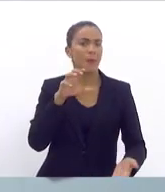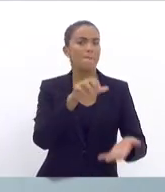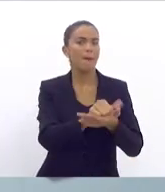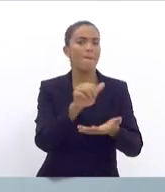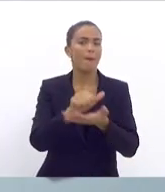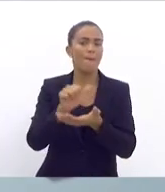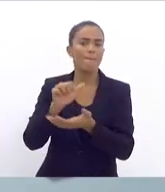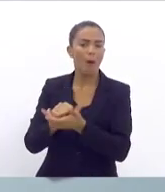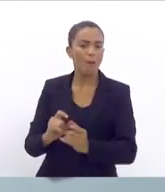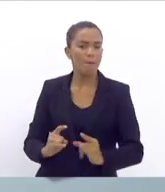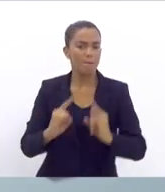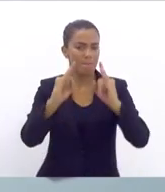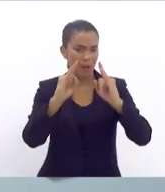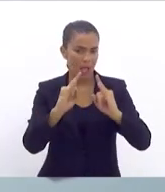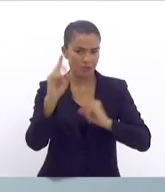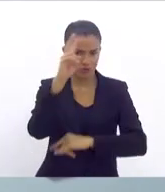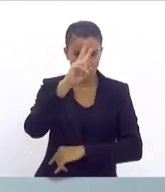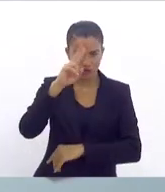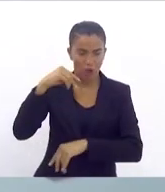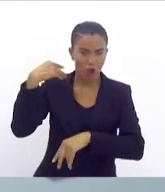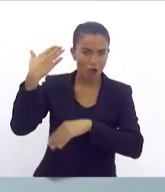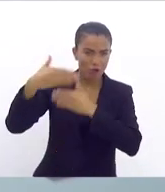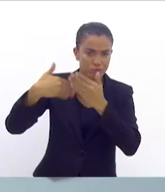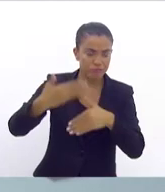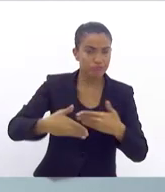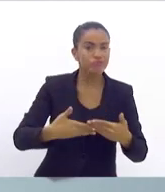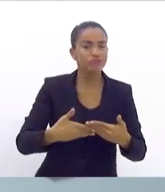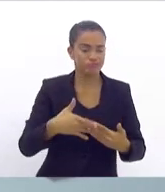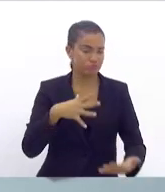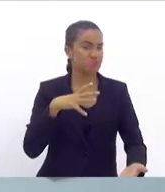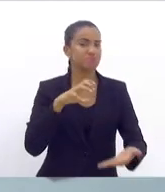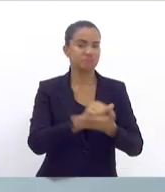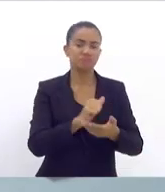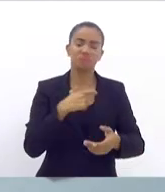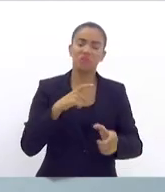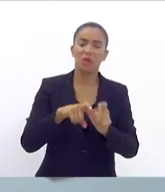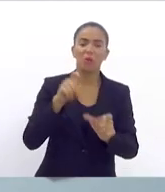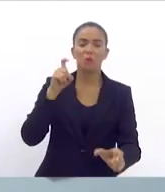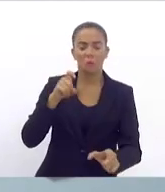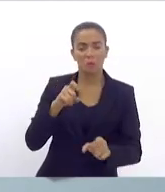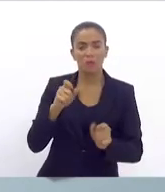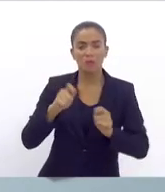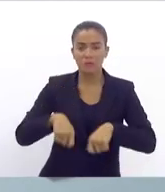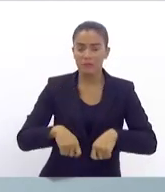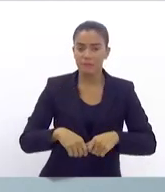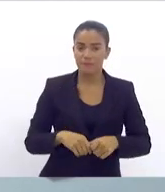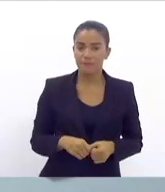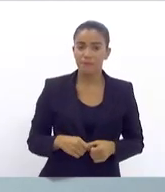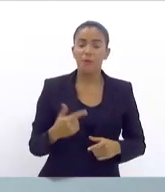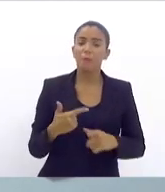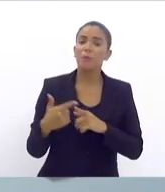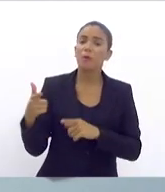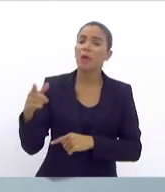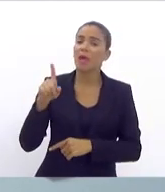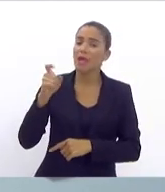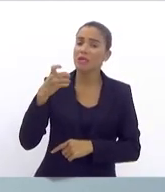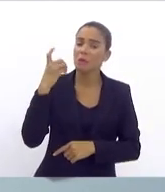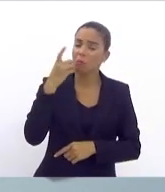ninguém contestou a emenda constitucional inconstitucional, ela está de pé. E por que que ele propôs